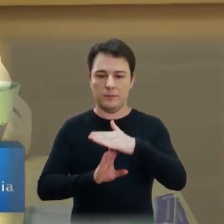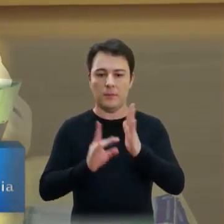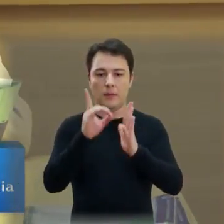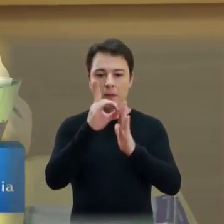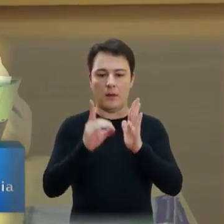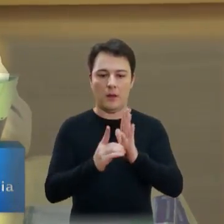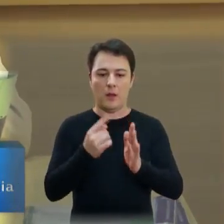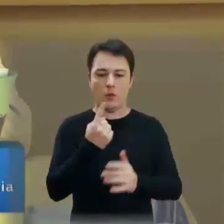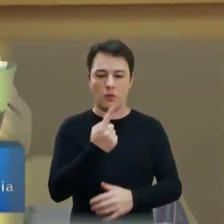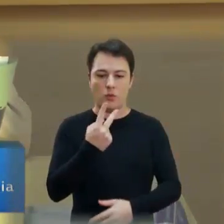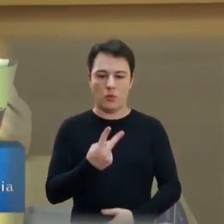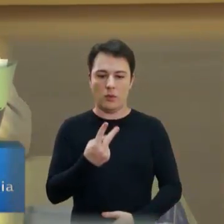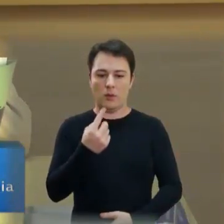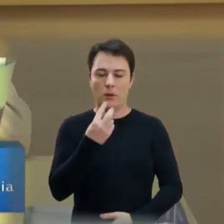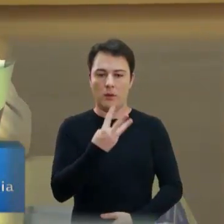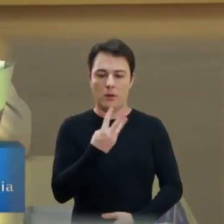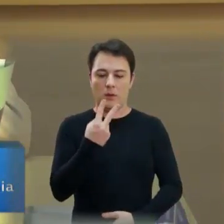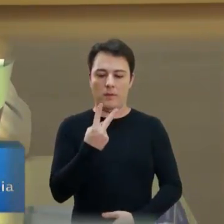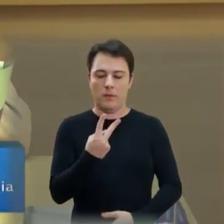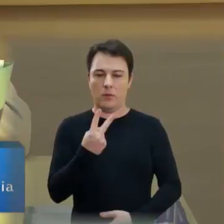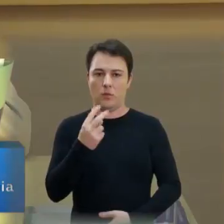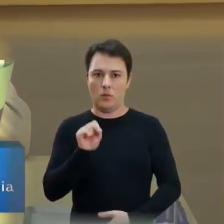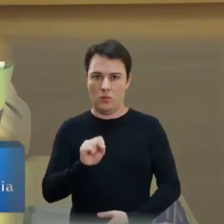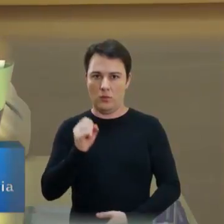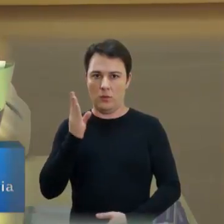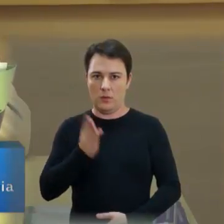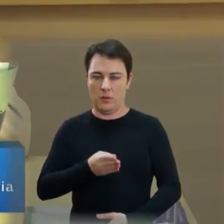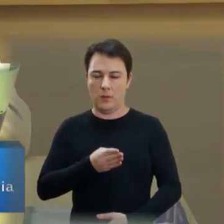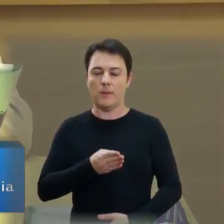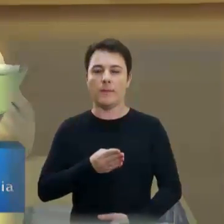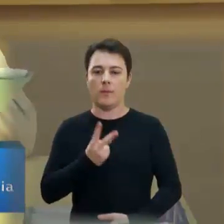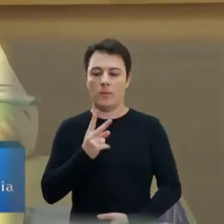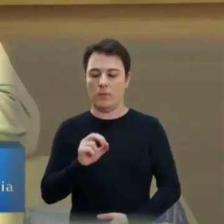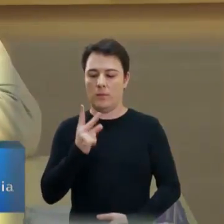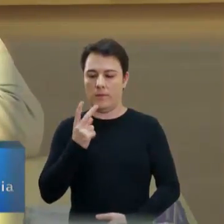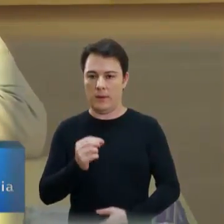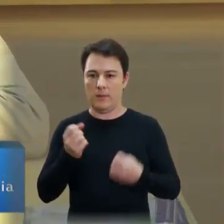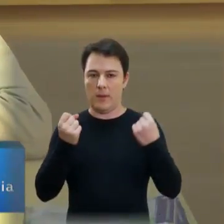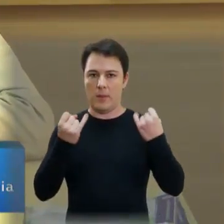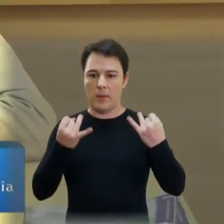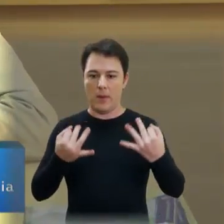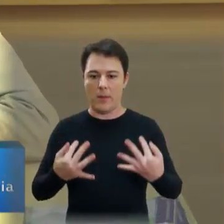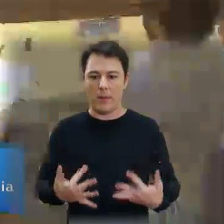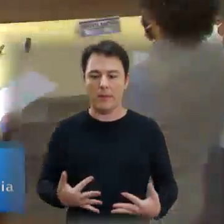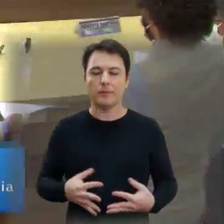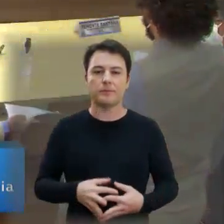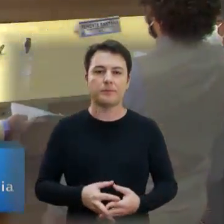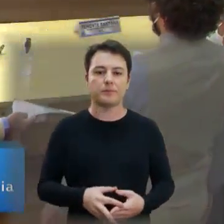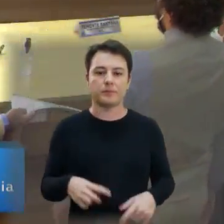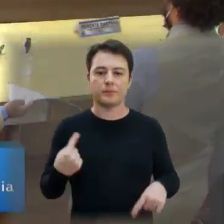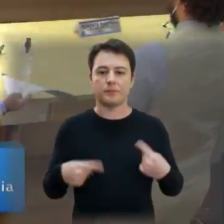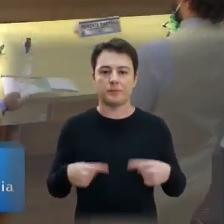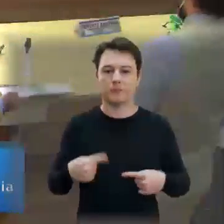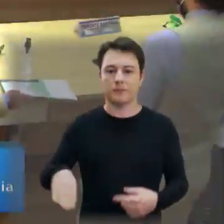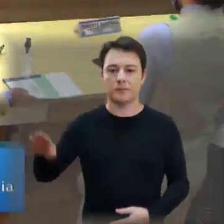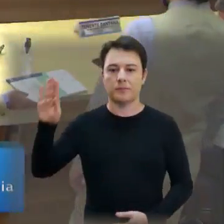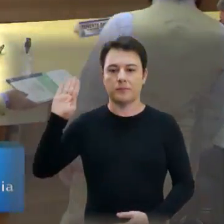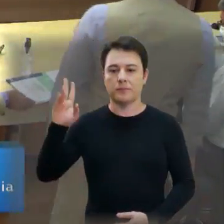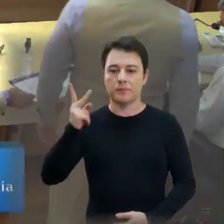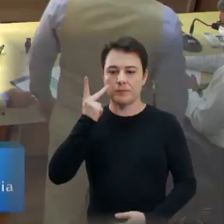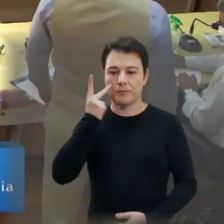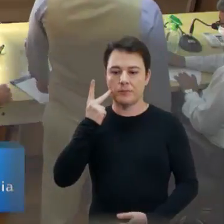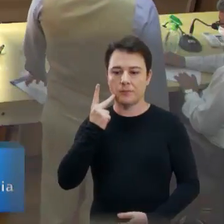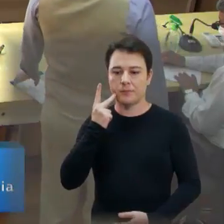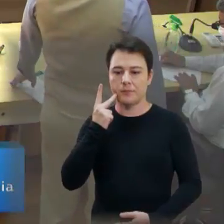decreto 12.328, de 30 de julho de 2020, e da outras providências. É em discussão. Se inscreve o vereador